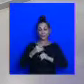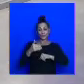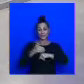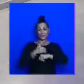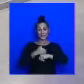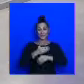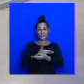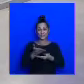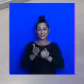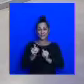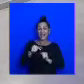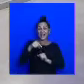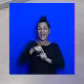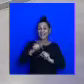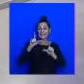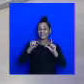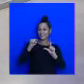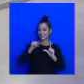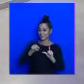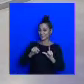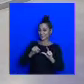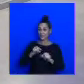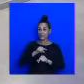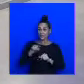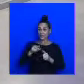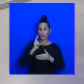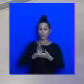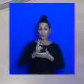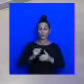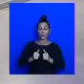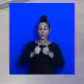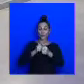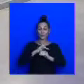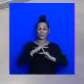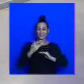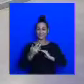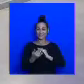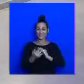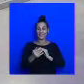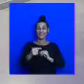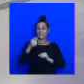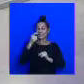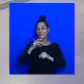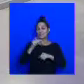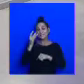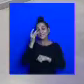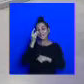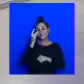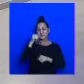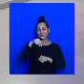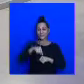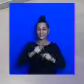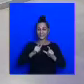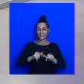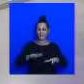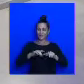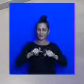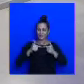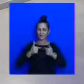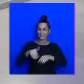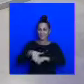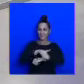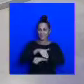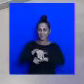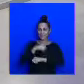que bom ter a sua companhia aqui pela tela da Rede TV. Para quem continua acompanhando pelas redes sociais, estamos ao vivo, direto do Espaço da Sorte,